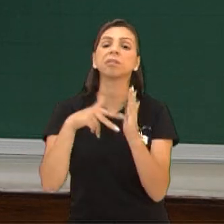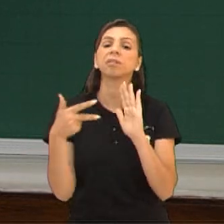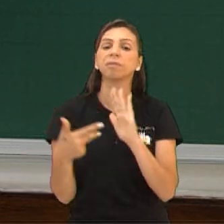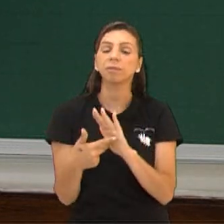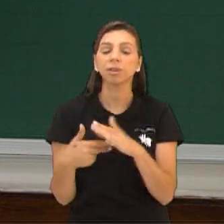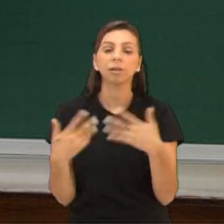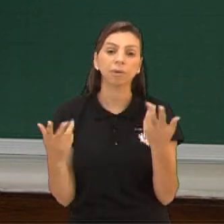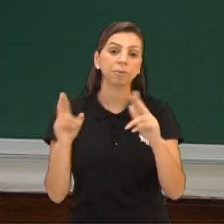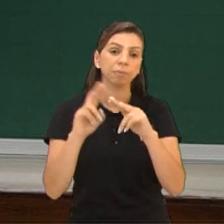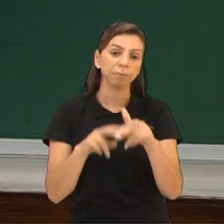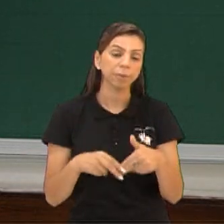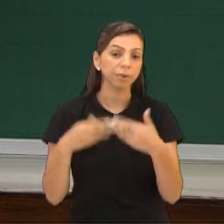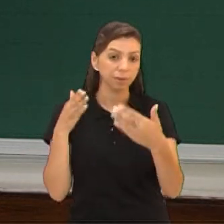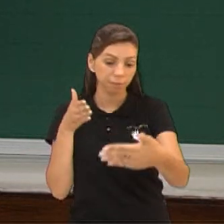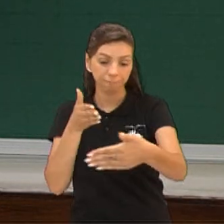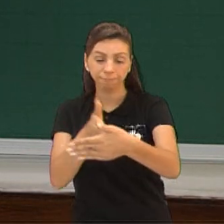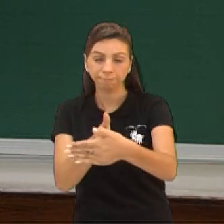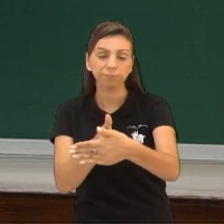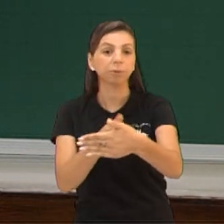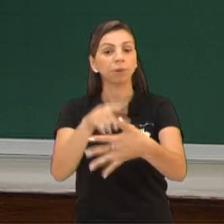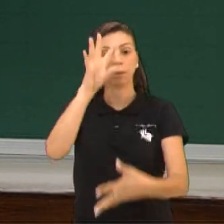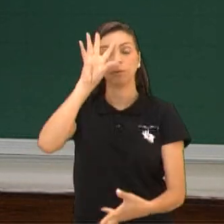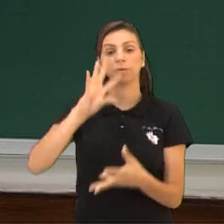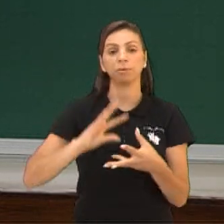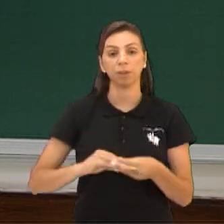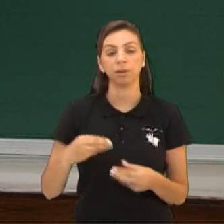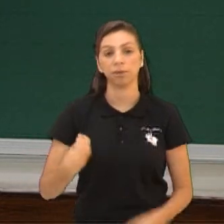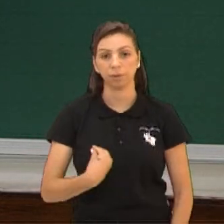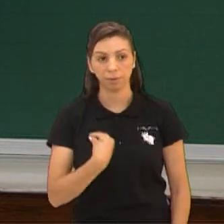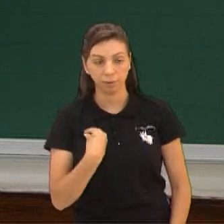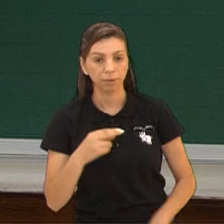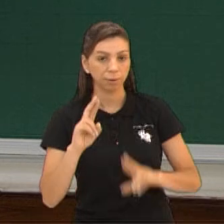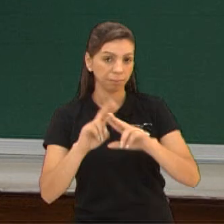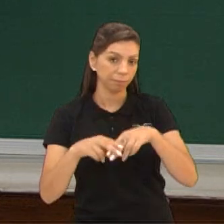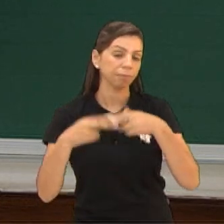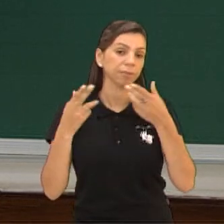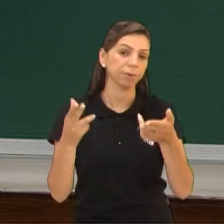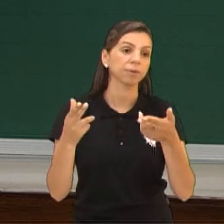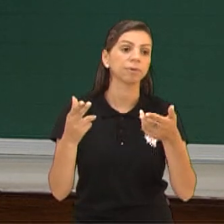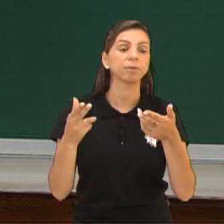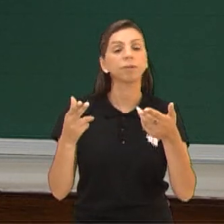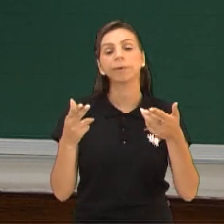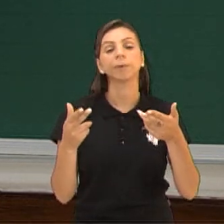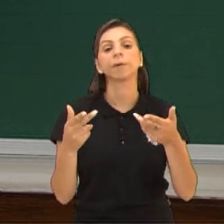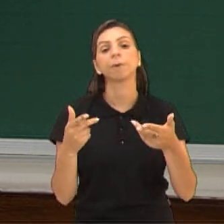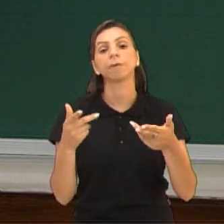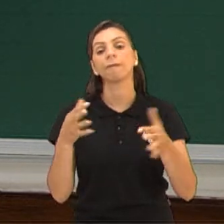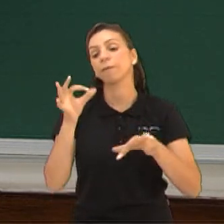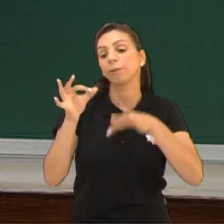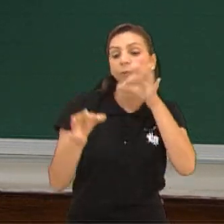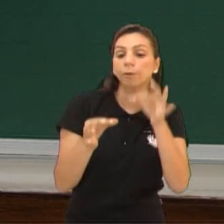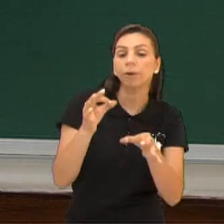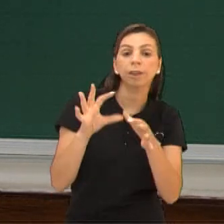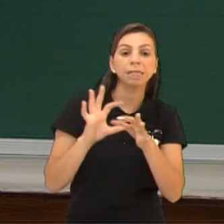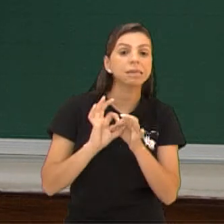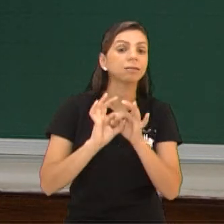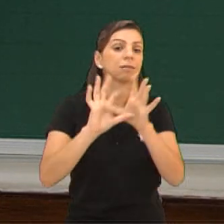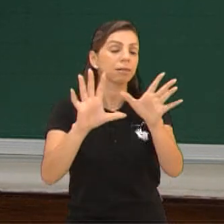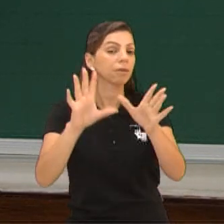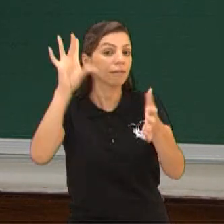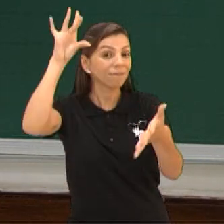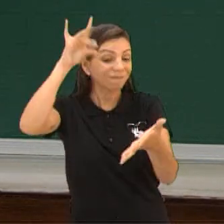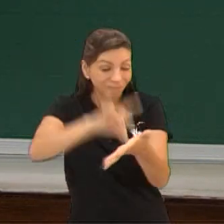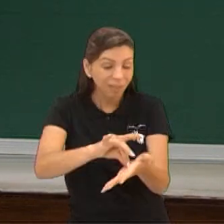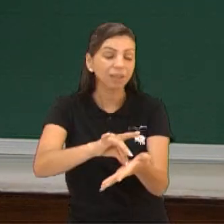isso, nós seríamos limitados para entender essa realidade. E por isso, não dá para julgar se a liberdade